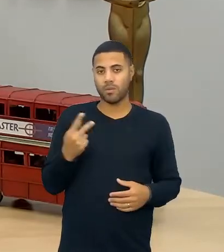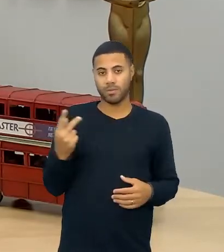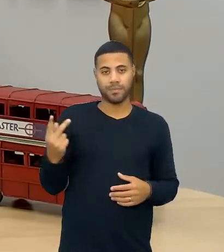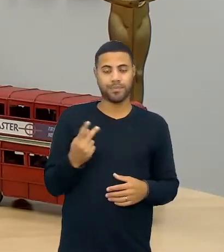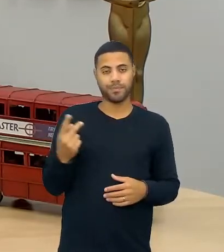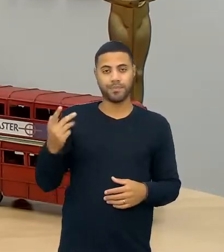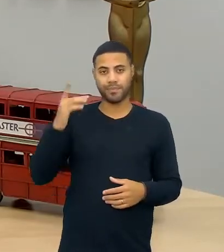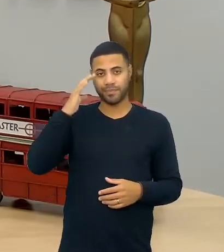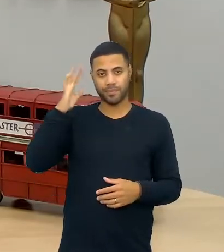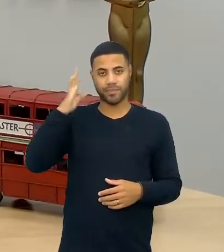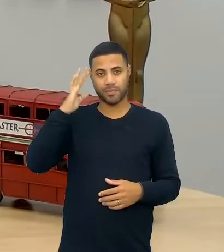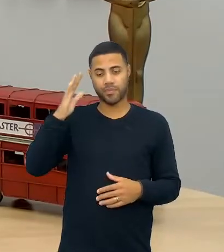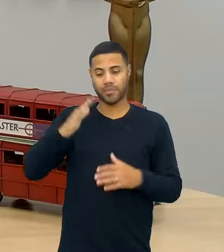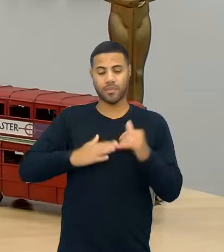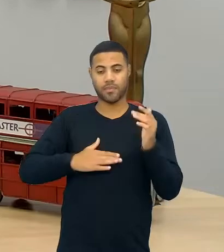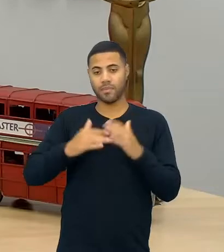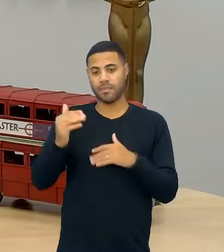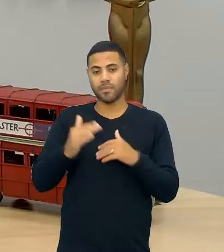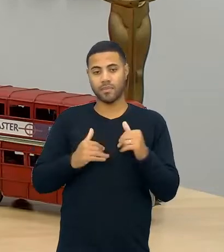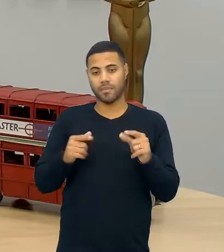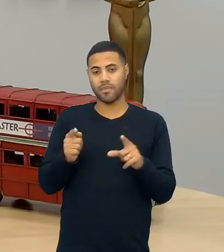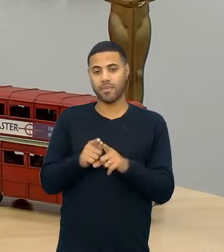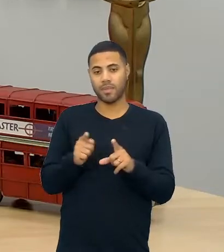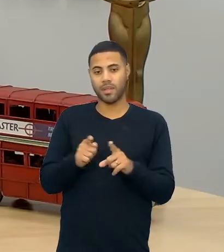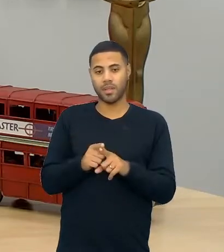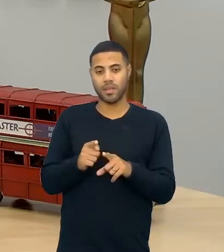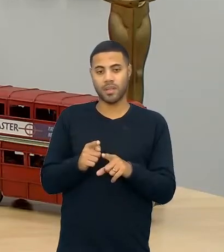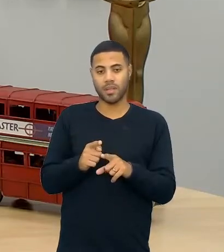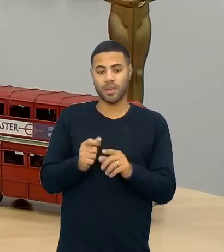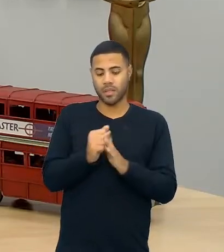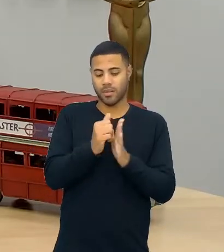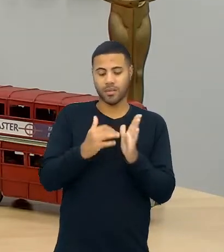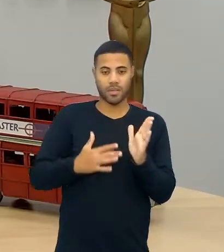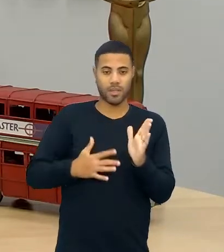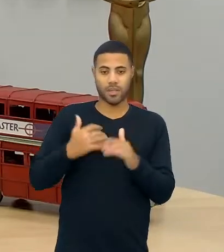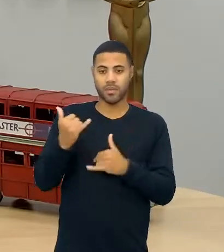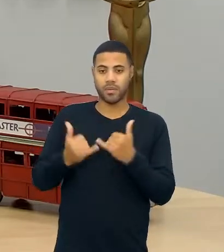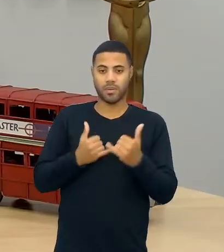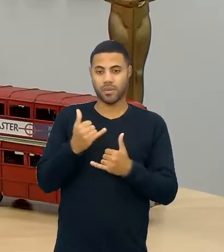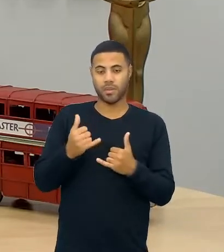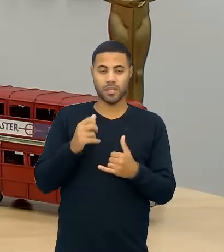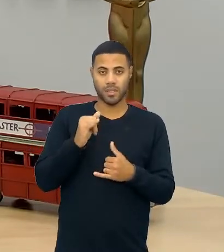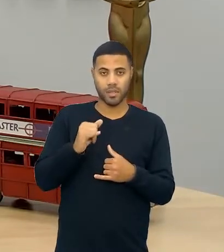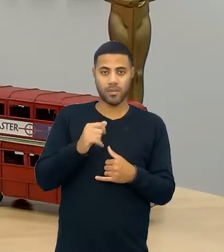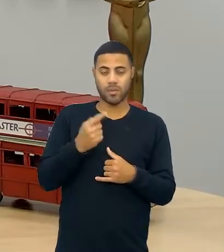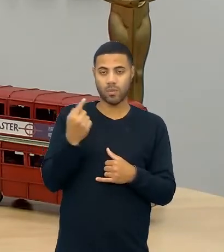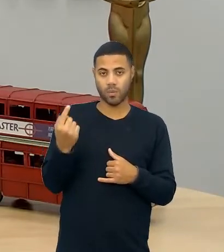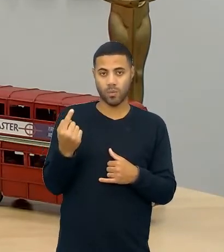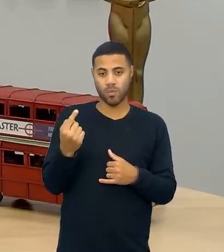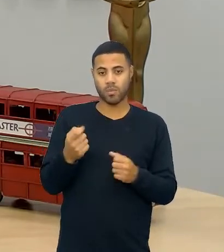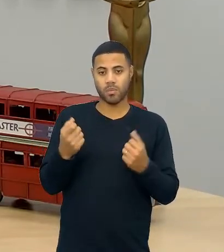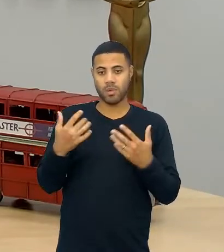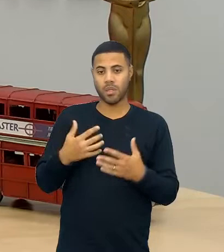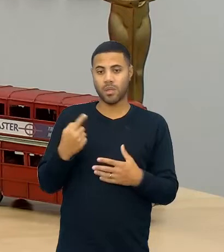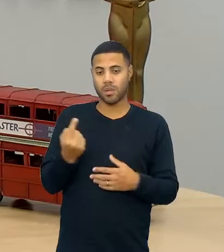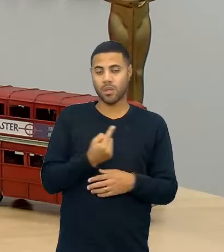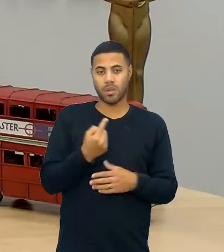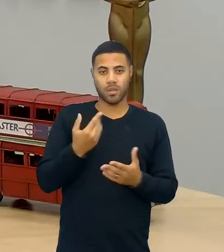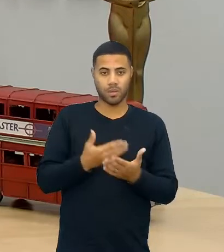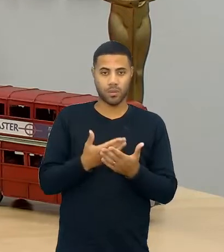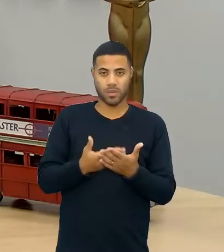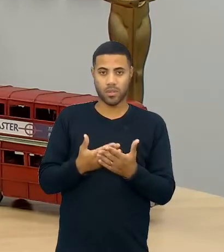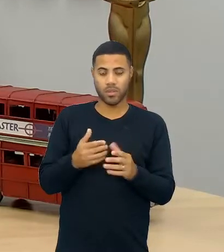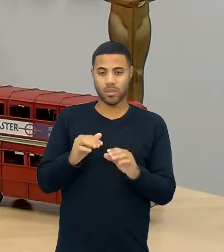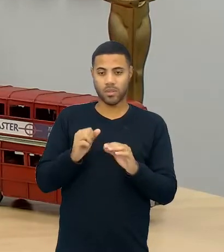nessa prática que eu trouxe por meio dessa atividade, essa brincadeira, e se você fosse um. E os nossos estudantes na